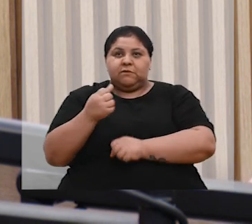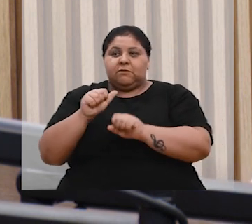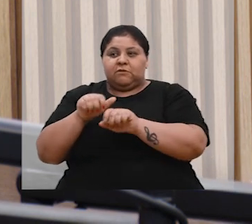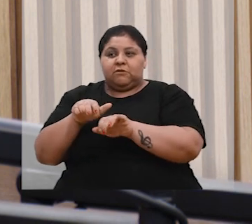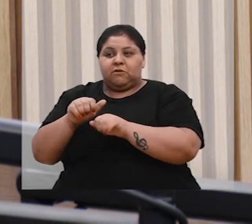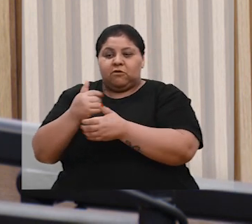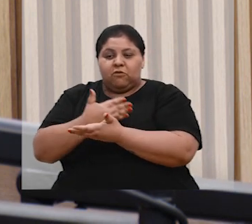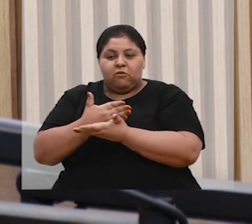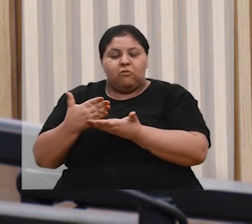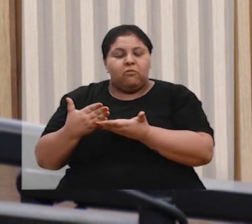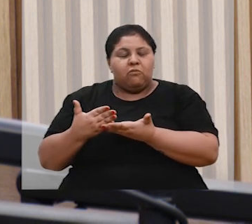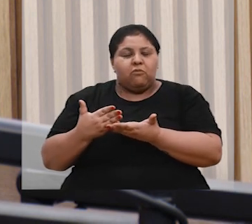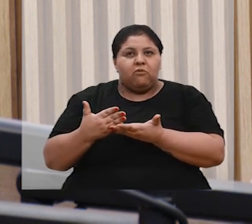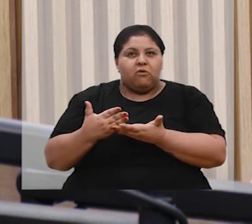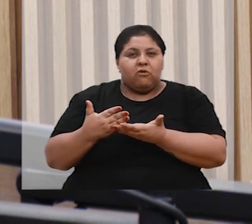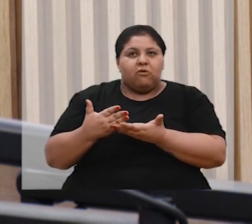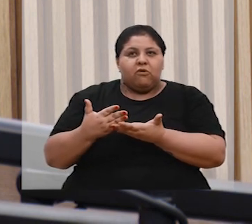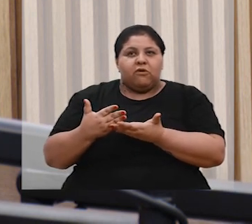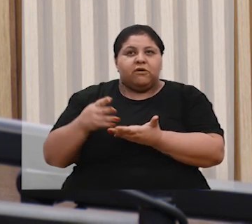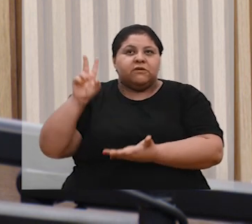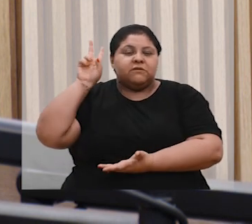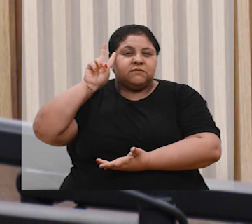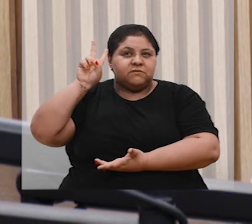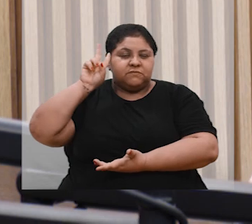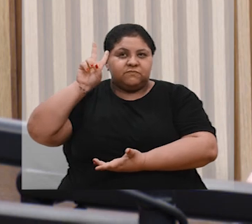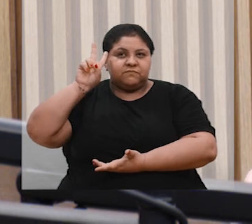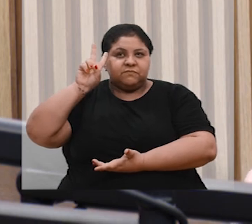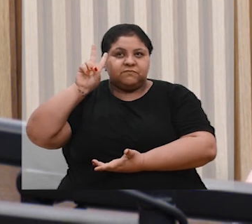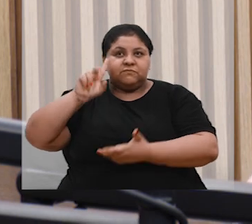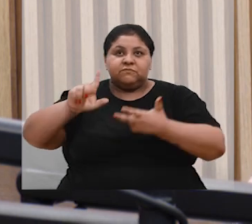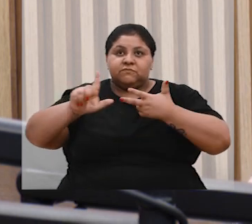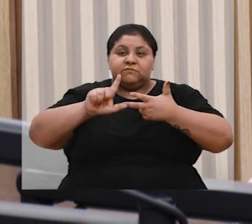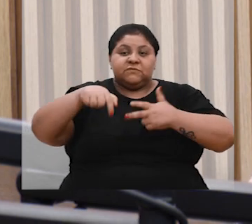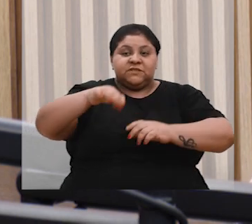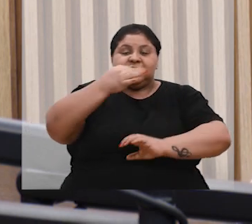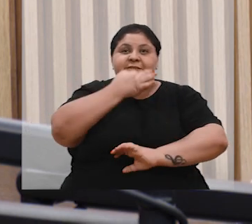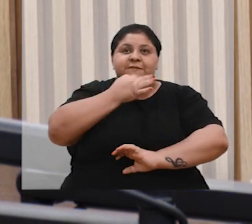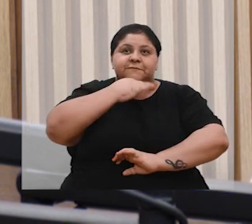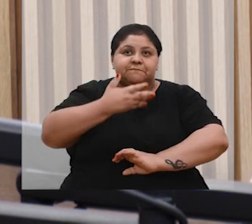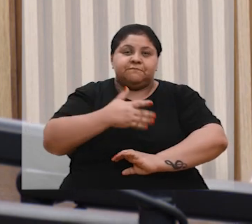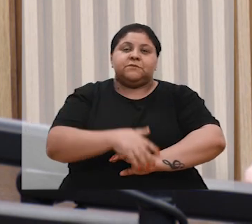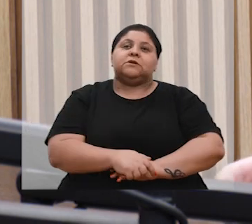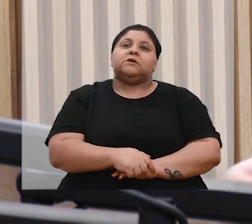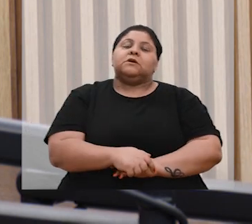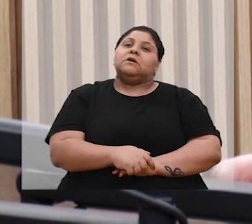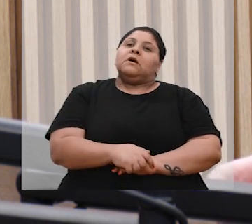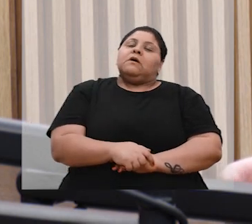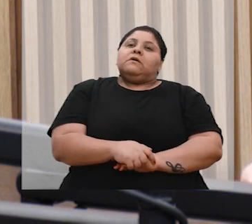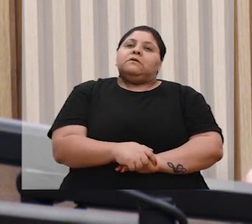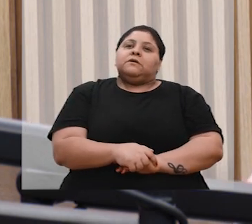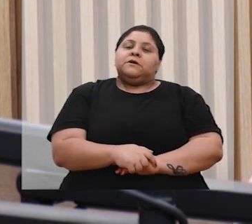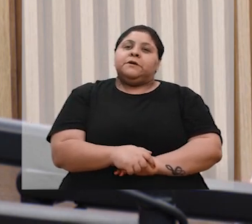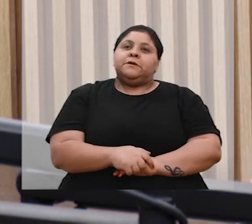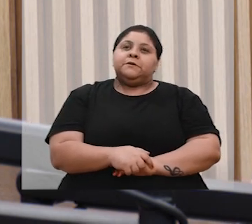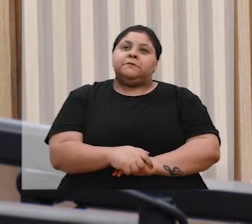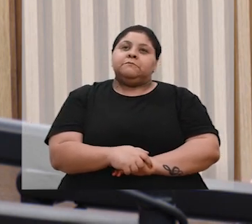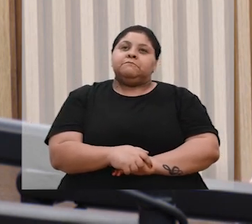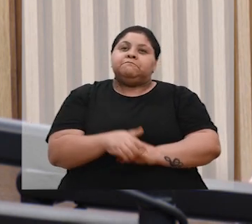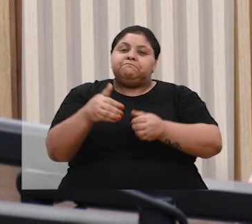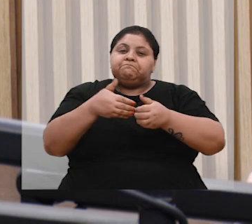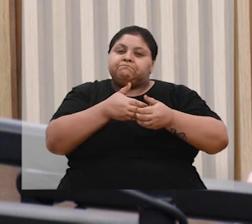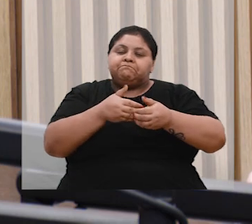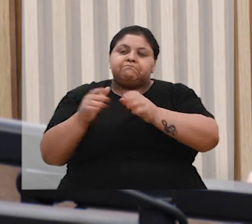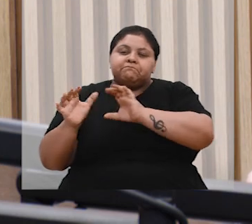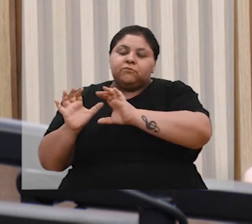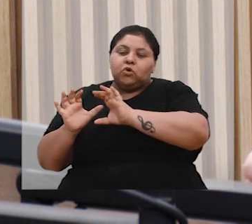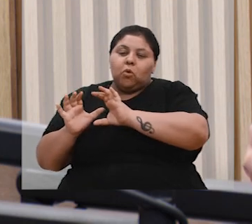inicia essa história do Legislativo aqui em Caxias do Sul, à luz de um contexto republicano,